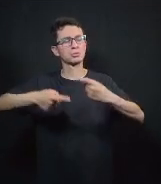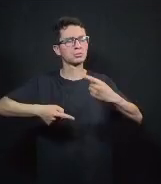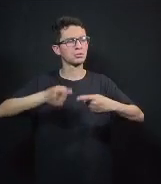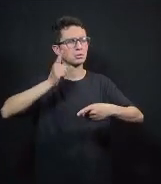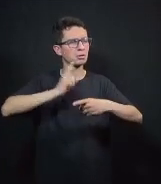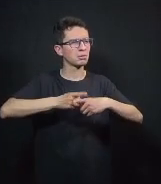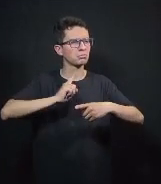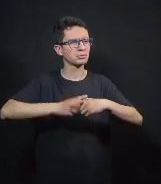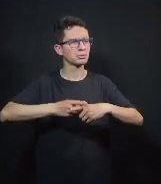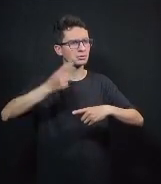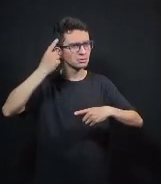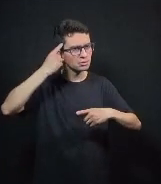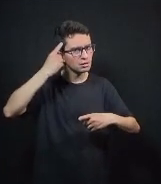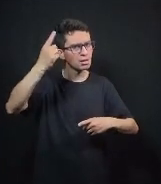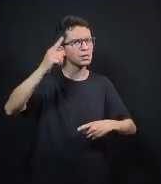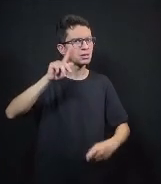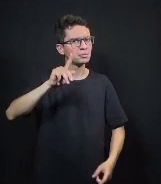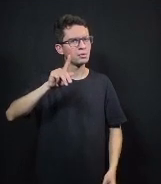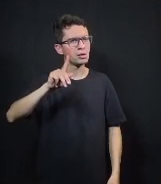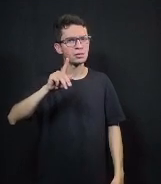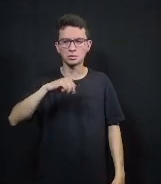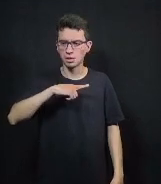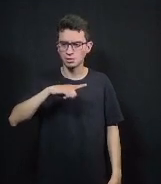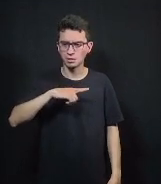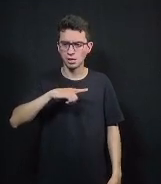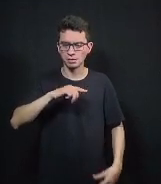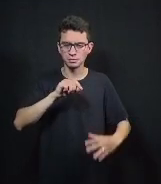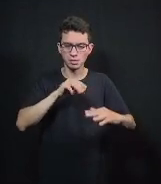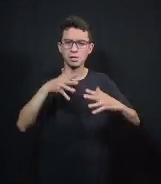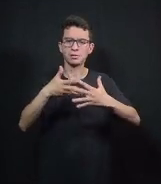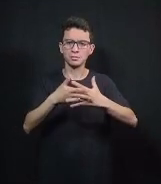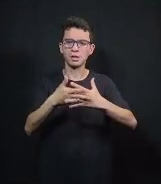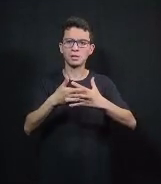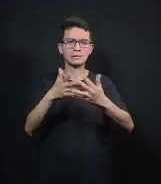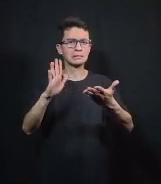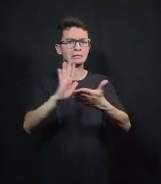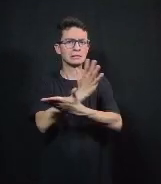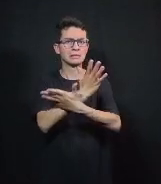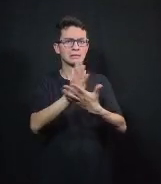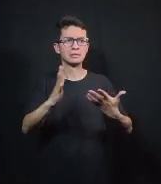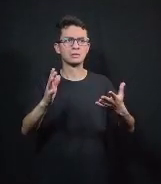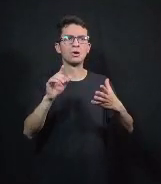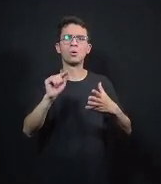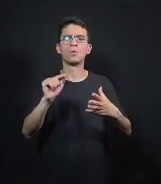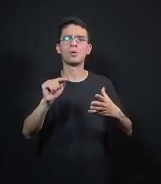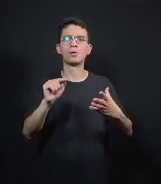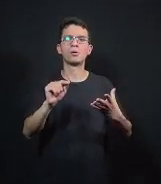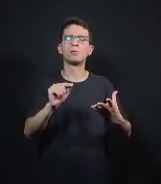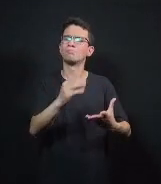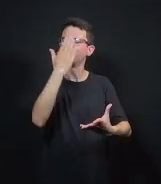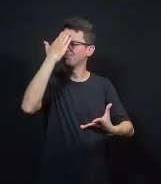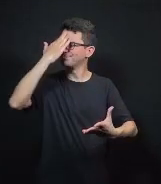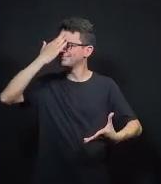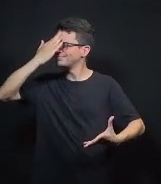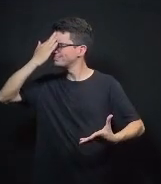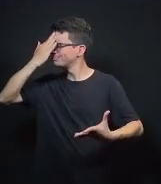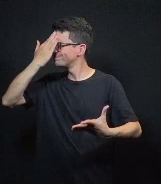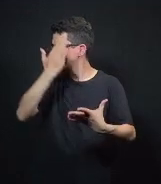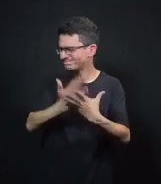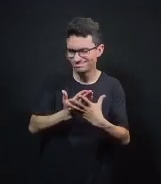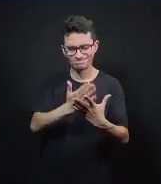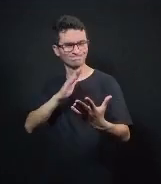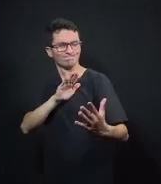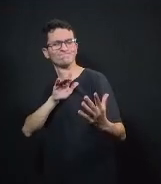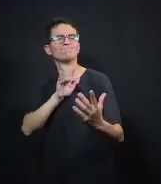com a polarização política? Porque a gente tem uma sociedade civil que ela está dividida e ela está muito apaixonada pelas suas convicções. Quando ela fica muito apaixonada pelas suas